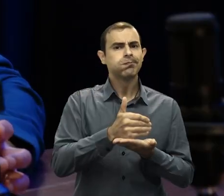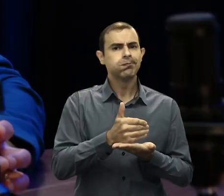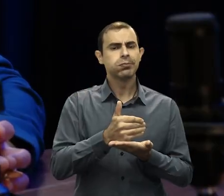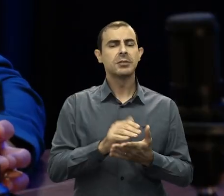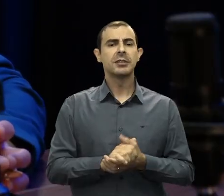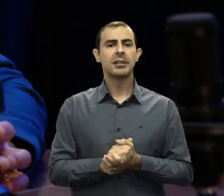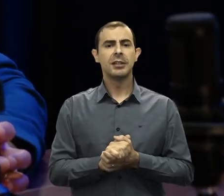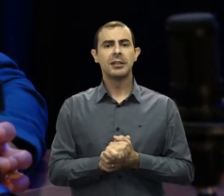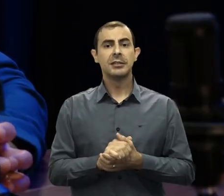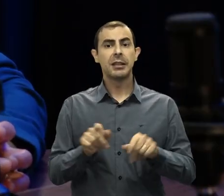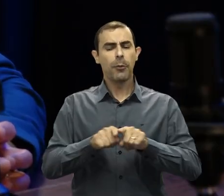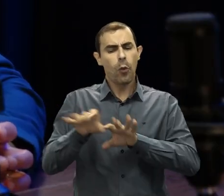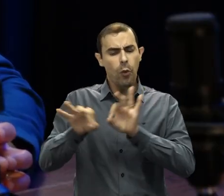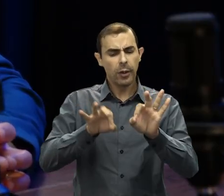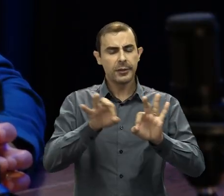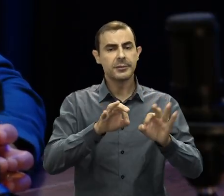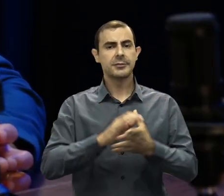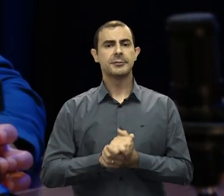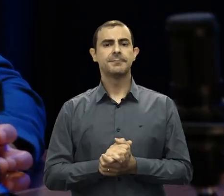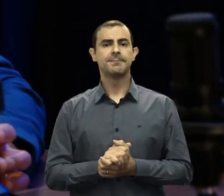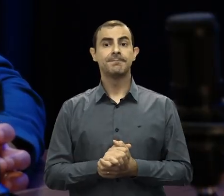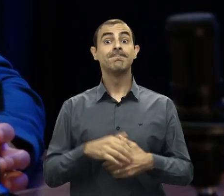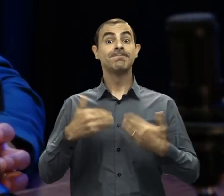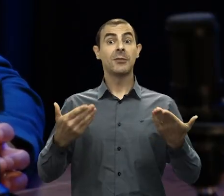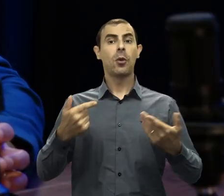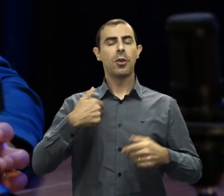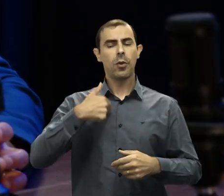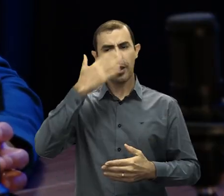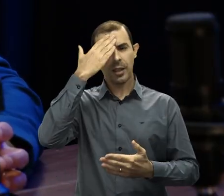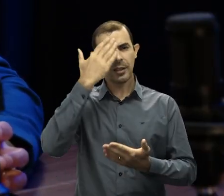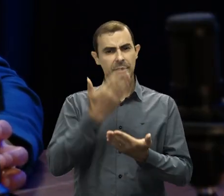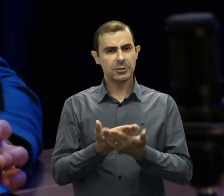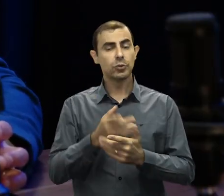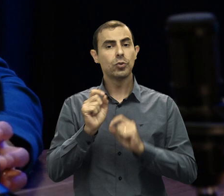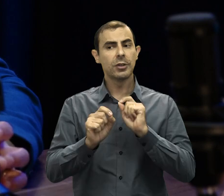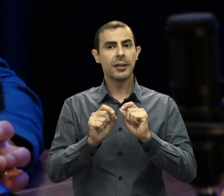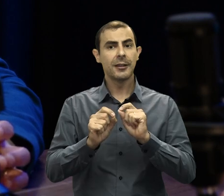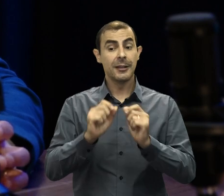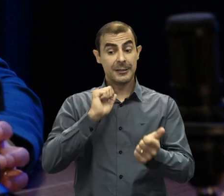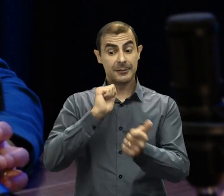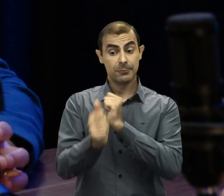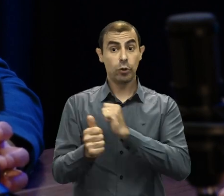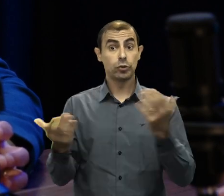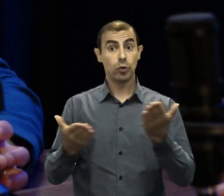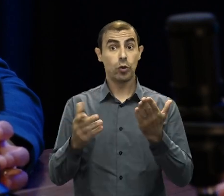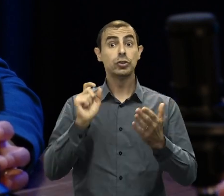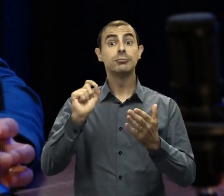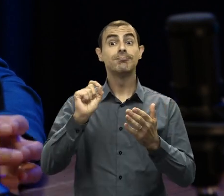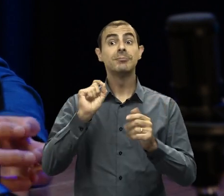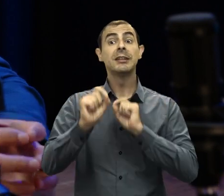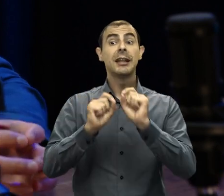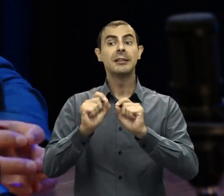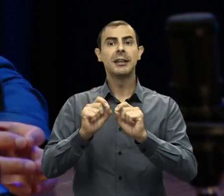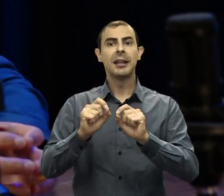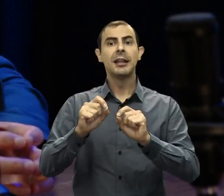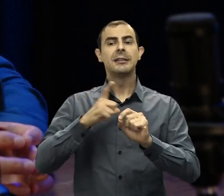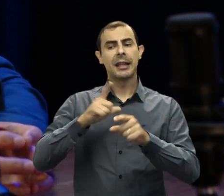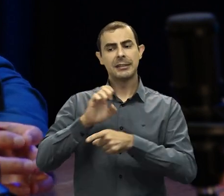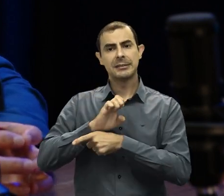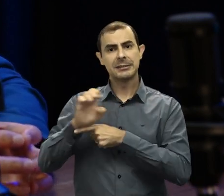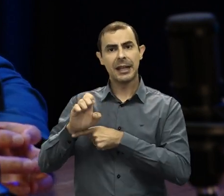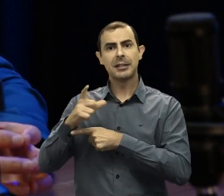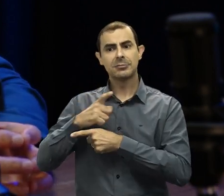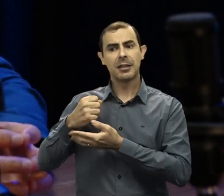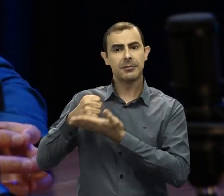de organização, né? Então, eu acredito que assim, quem faz esporte hoje tem esses benefícios, né,